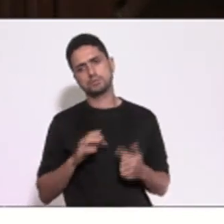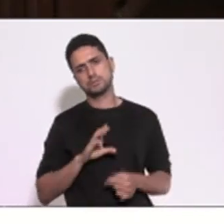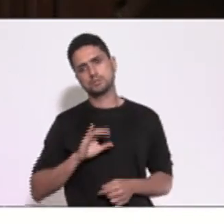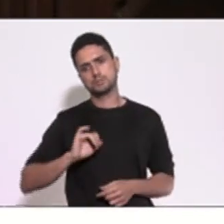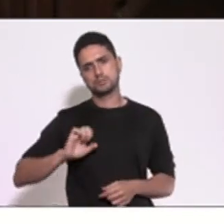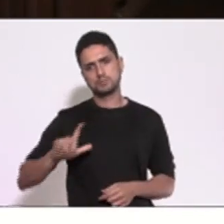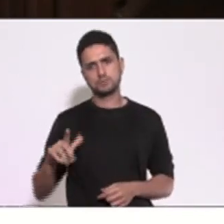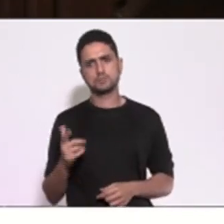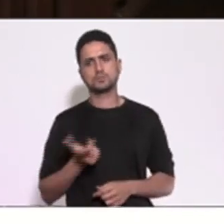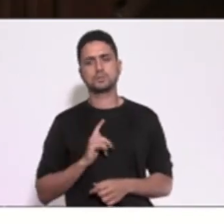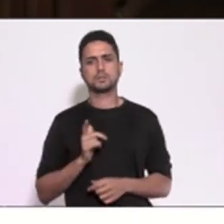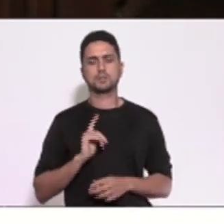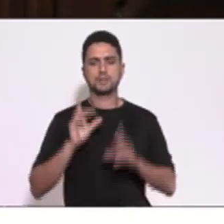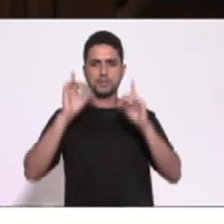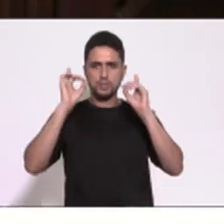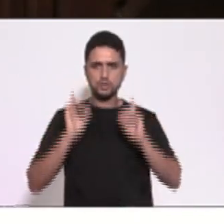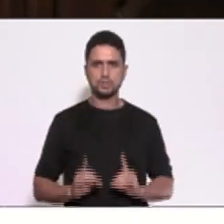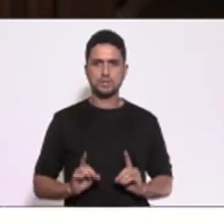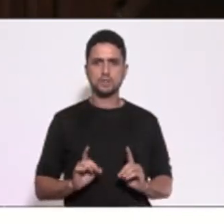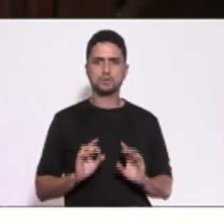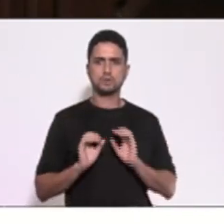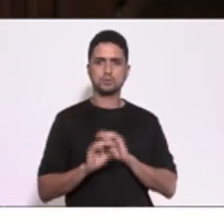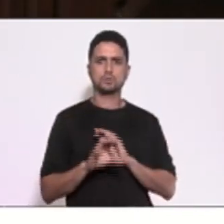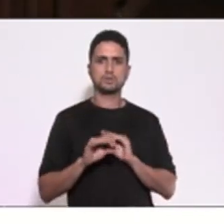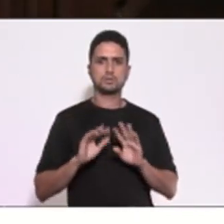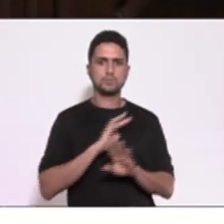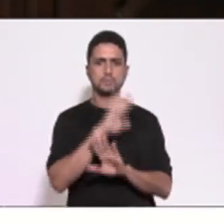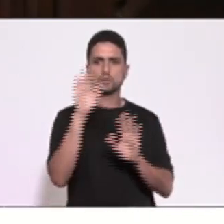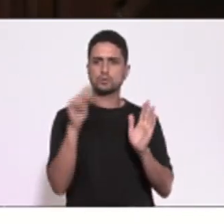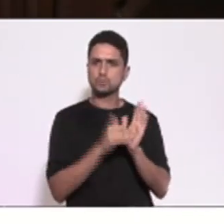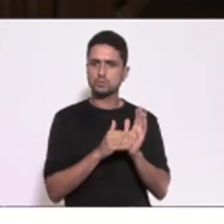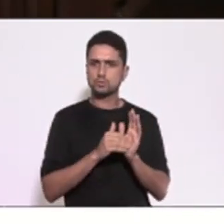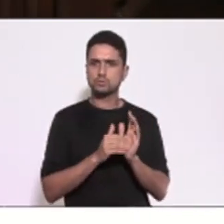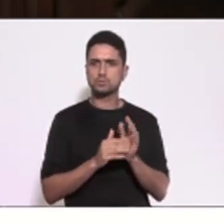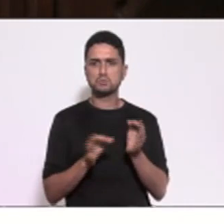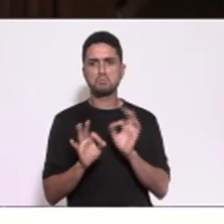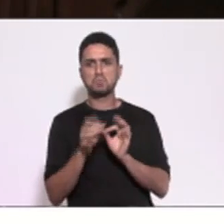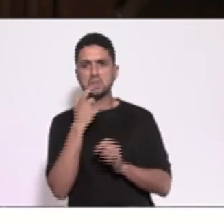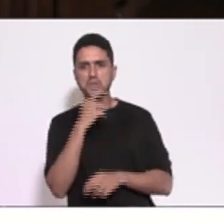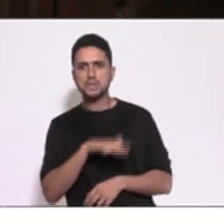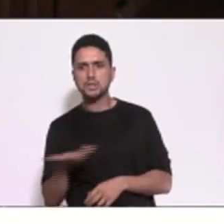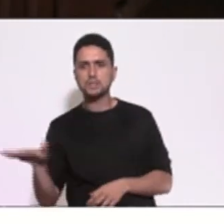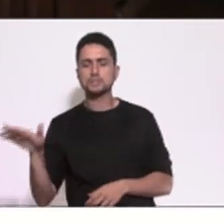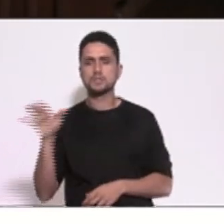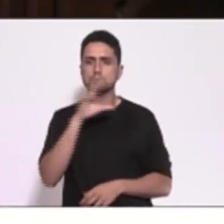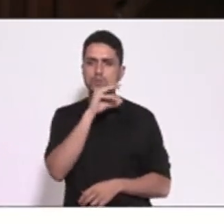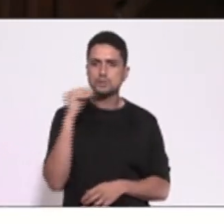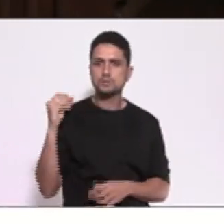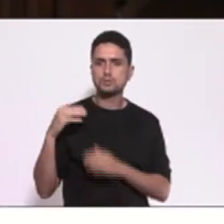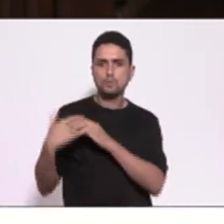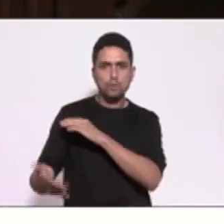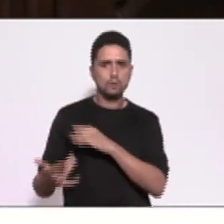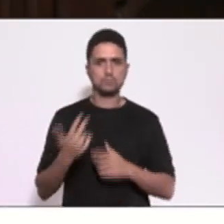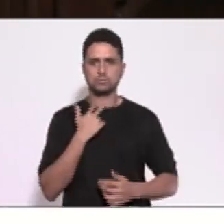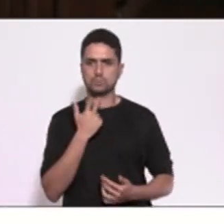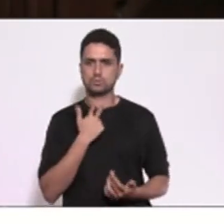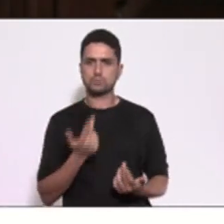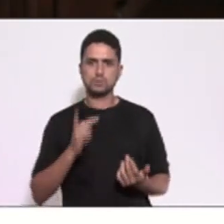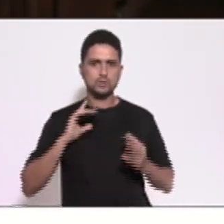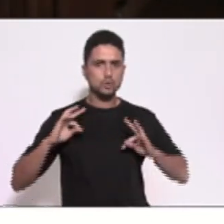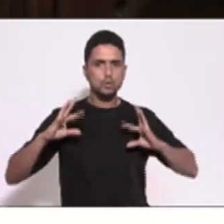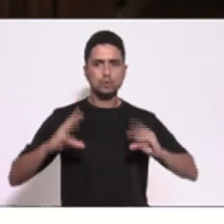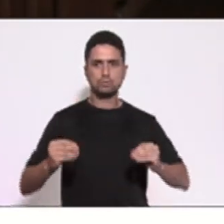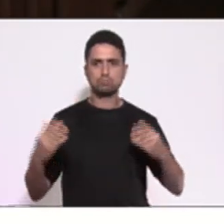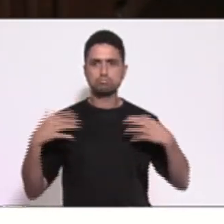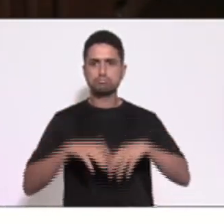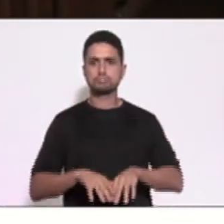a educação para todos e todas, garantam a inclusão dos que estão fora, nenhuma criança, nenhum adolescente, nenhum jovem, a menos nas nossas escolas do Rio